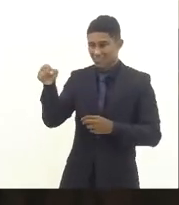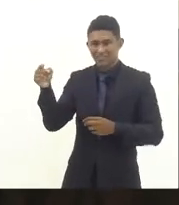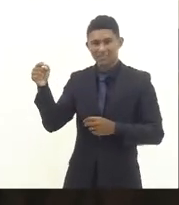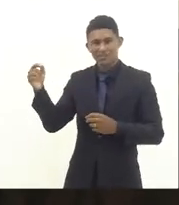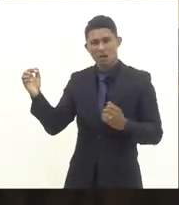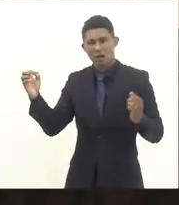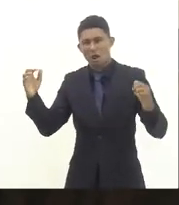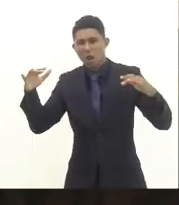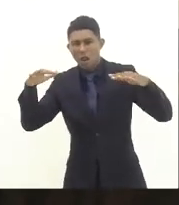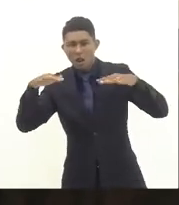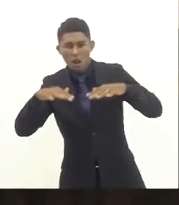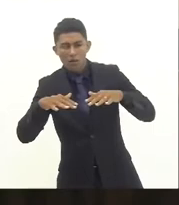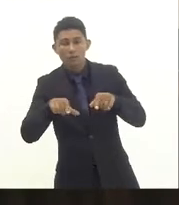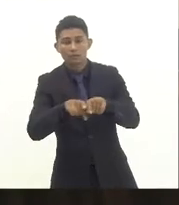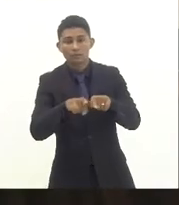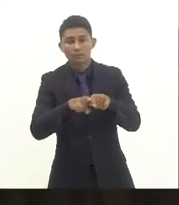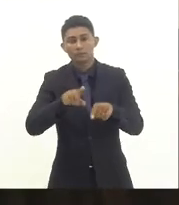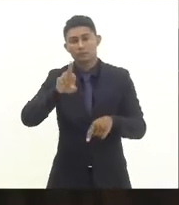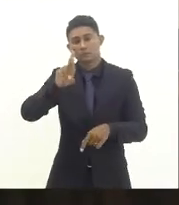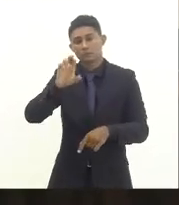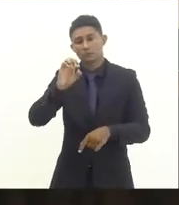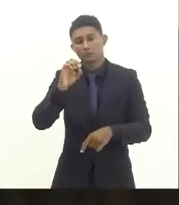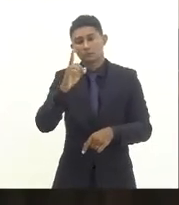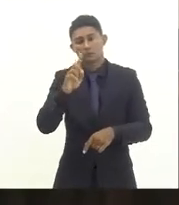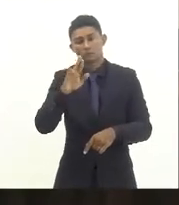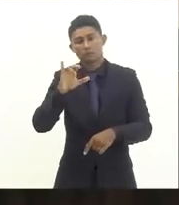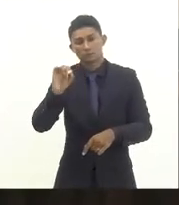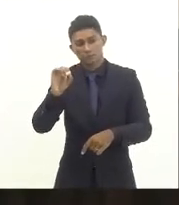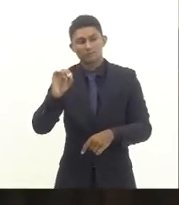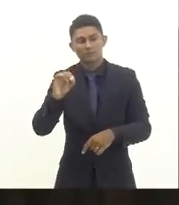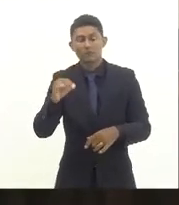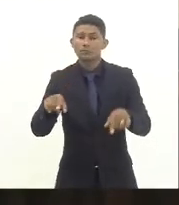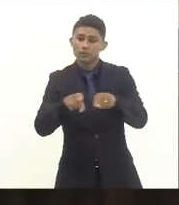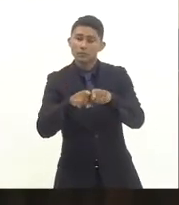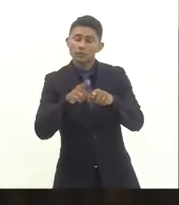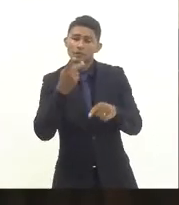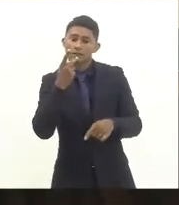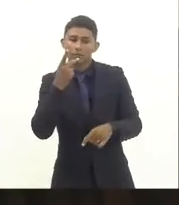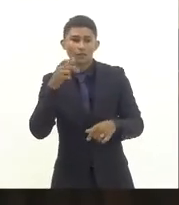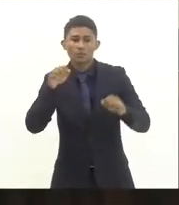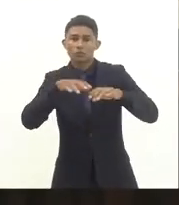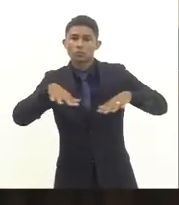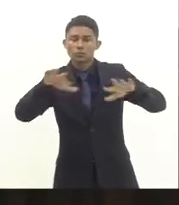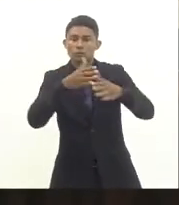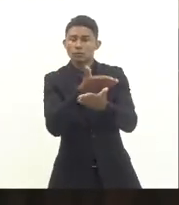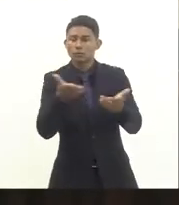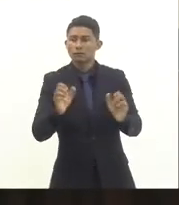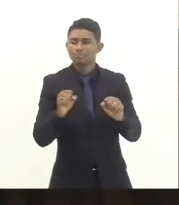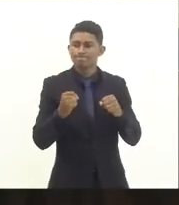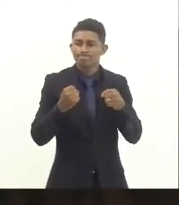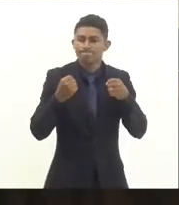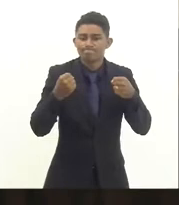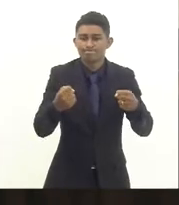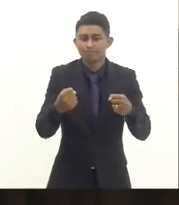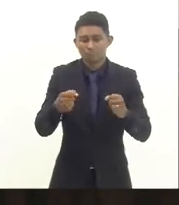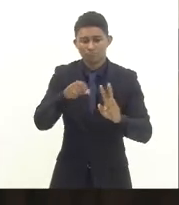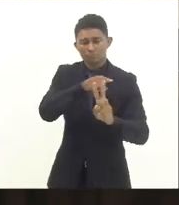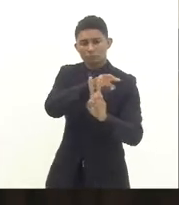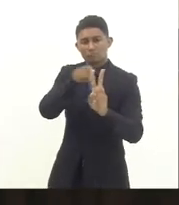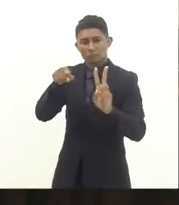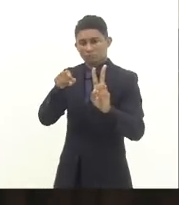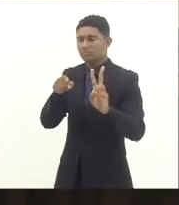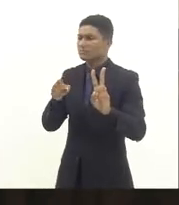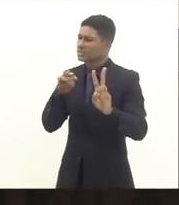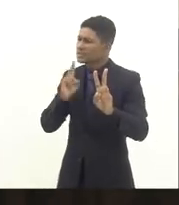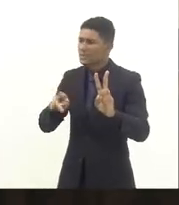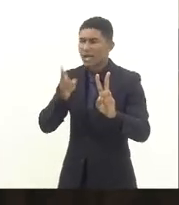Rodrigo Amorim Mas temos que lembrar todos que fizeram parte da solução vossa excelência' e deputado mas estiveram sempre